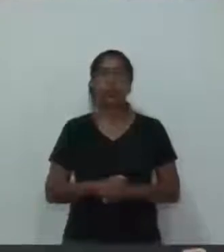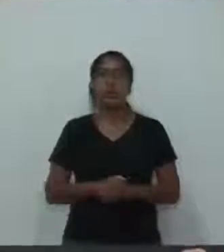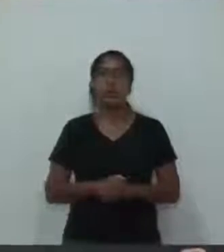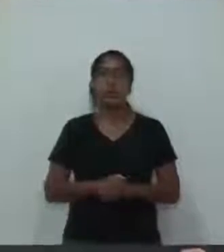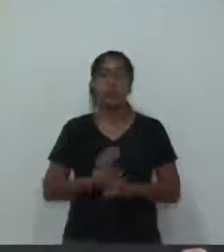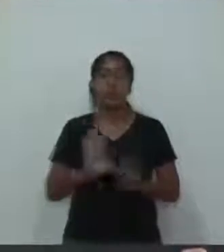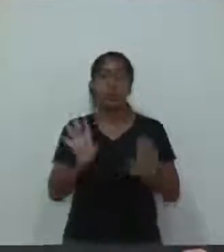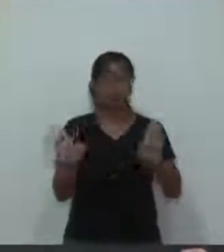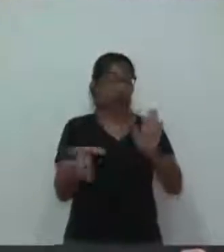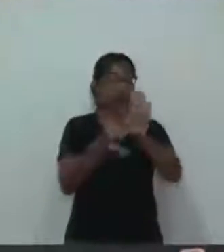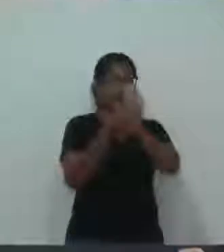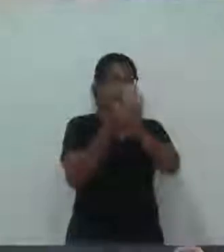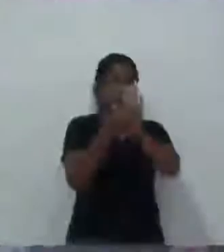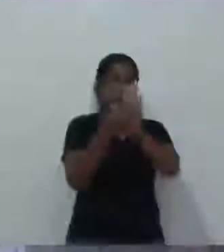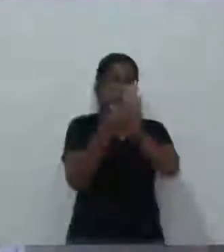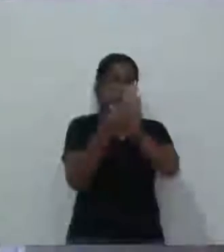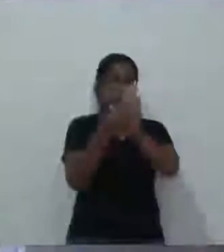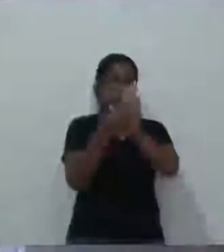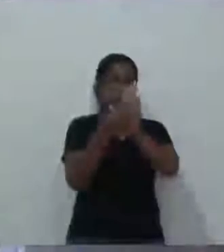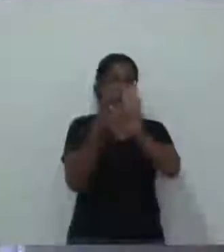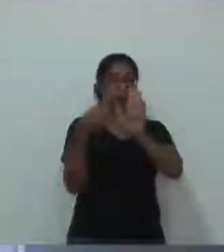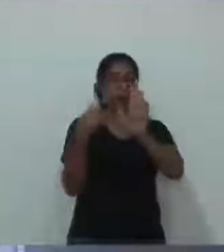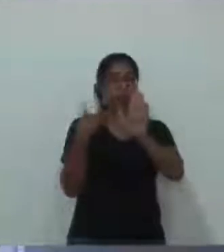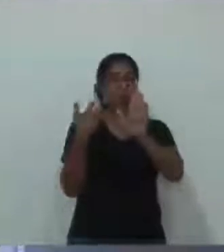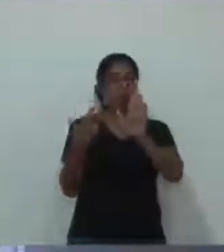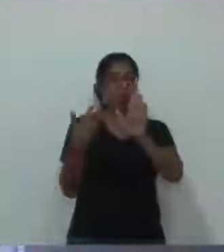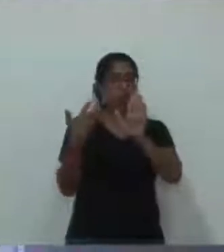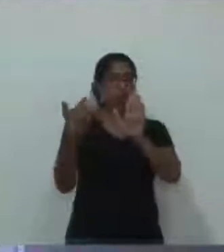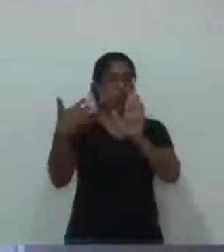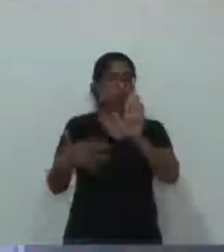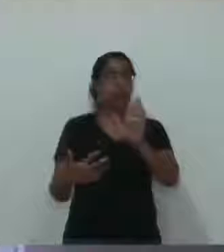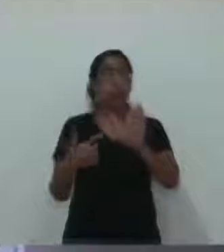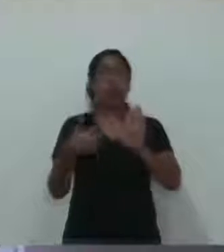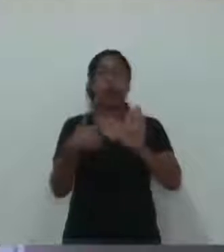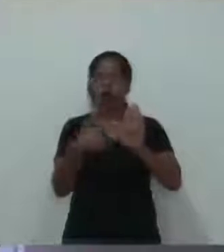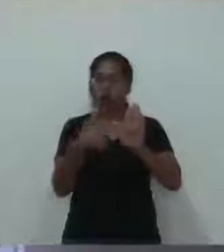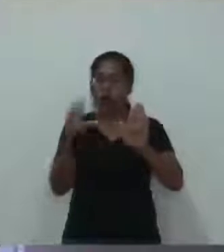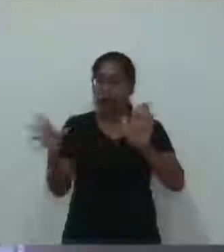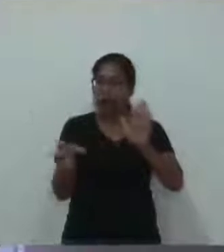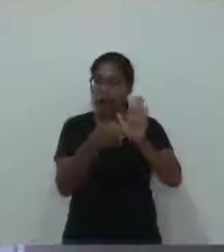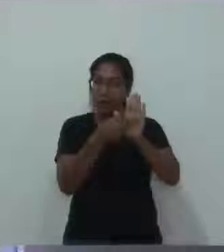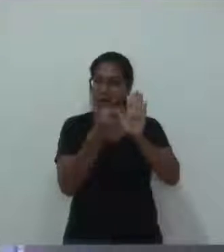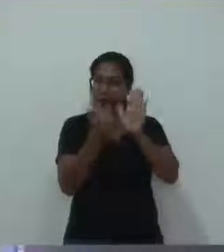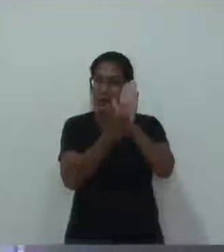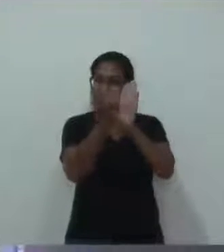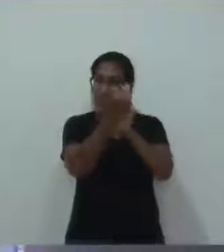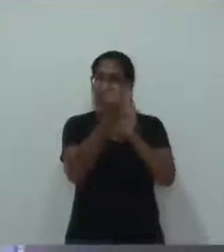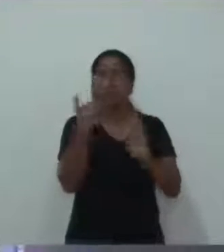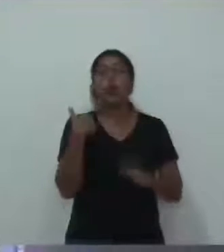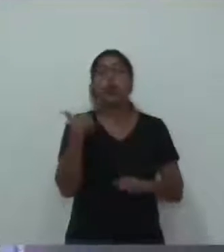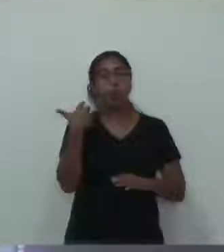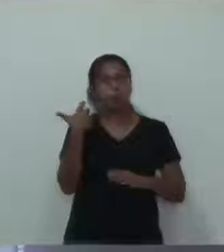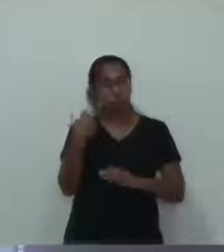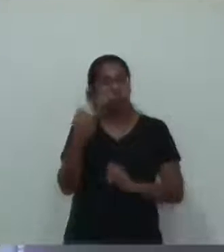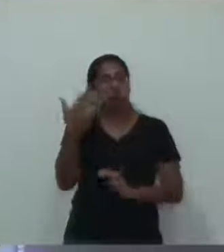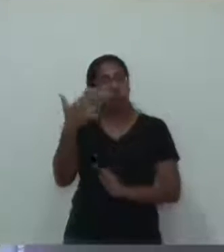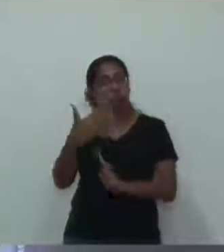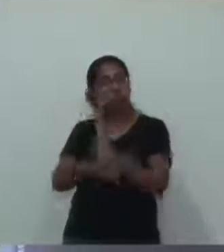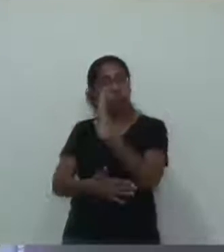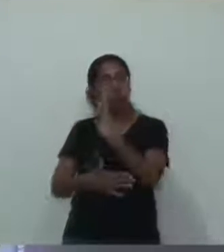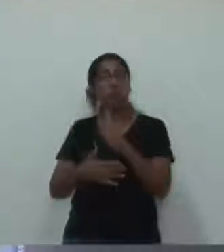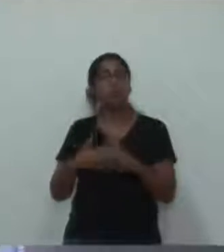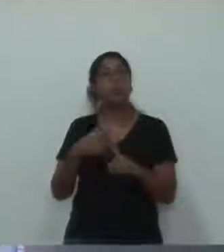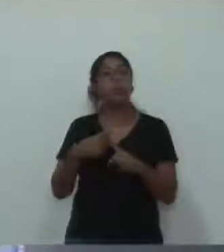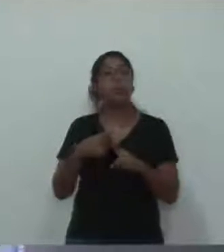Essa emenda eu quero dizer inicialmente que eu sou favorável a ela pelo mérito. Para